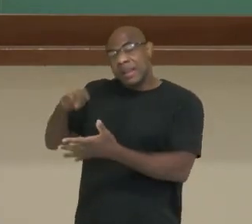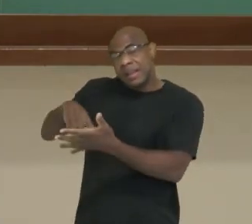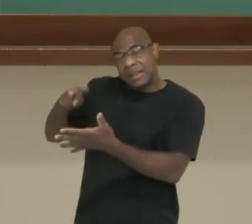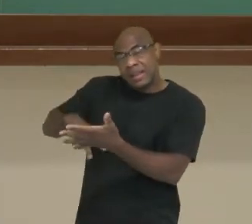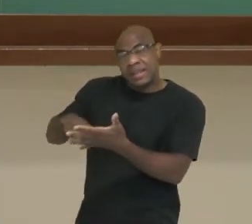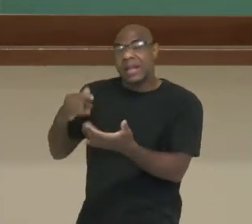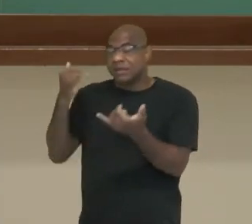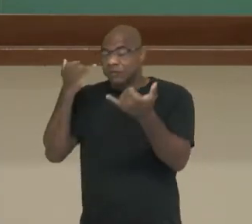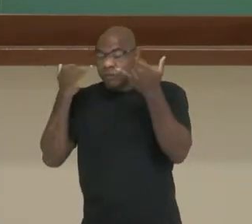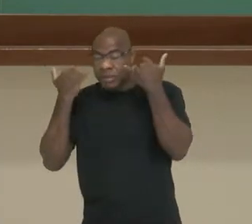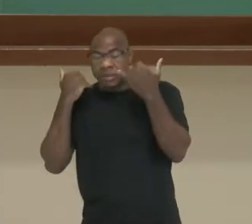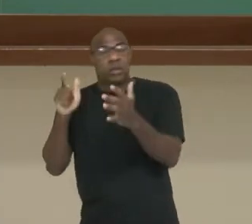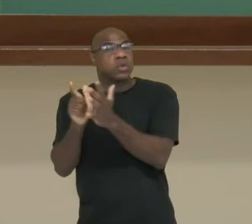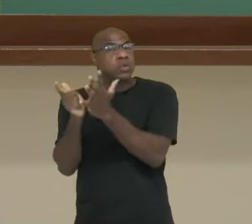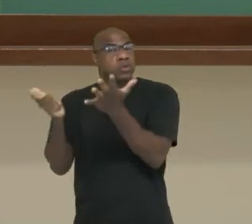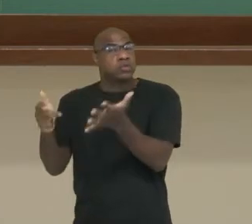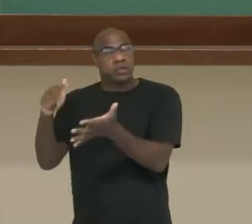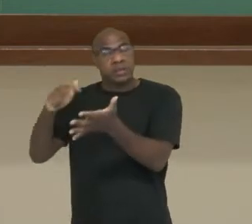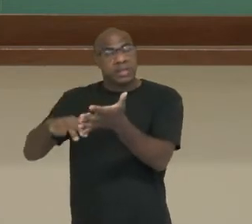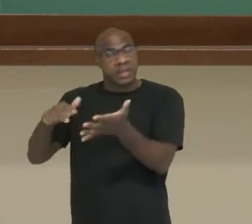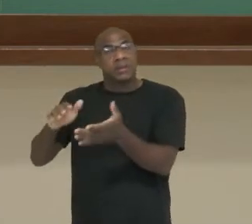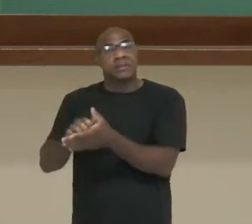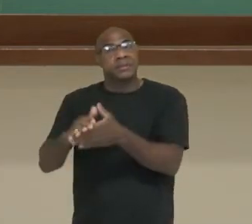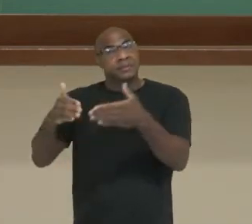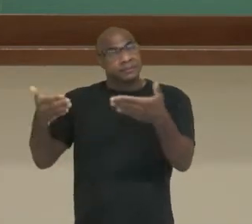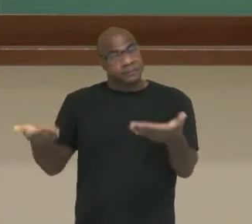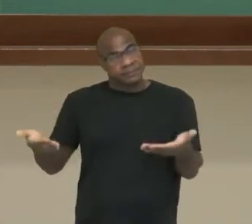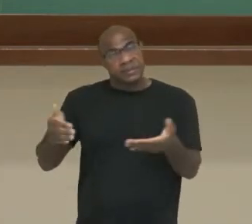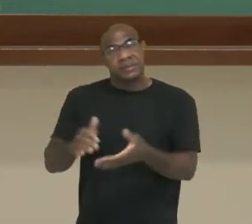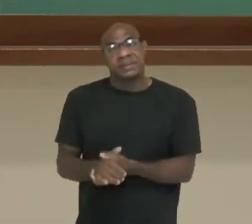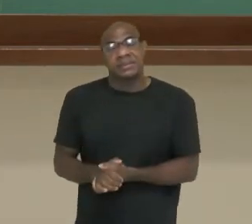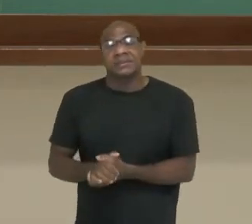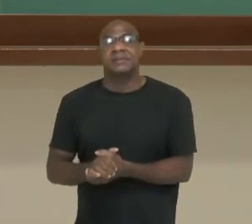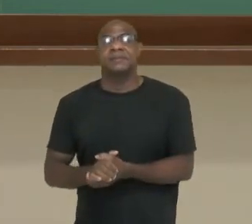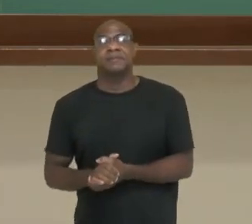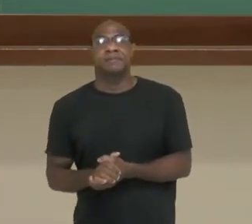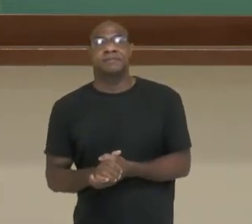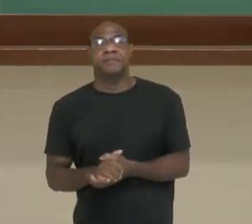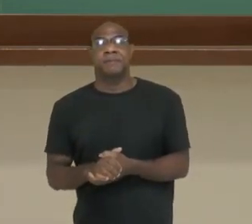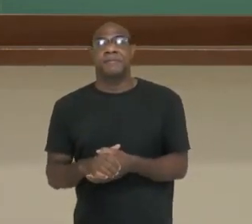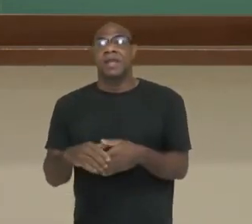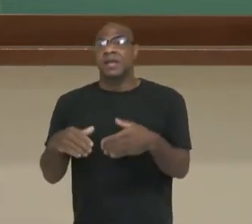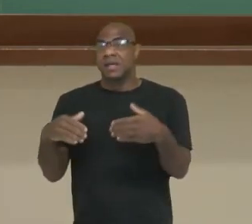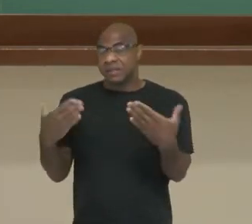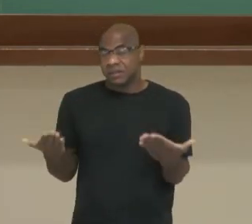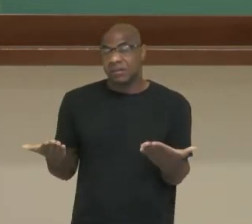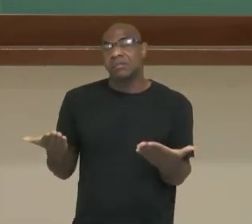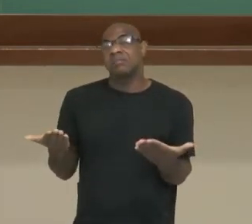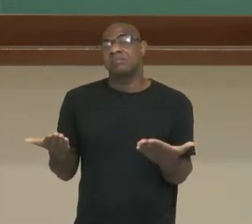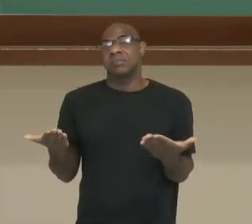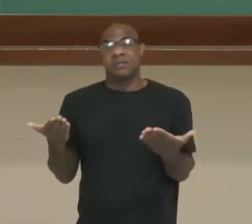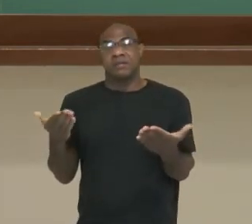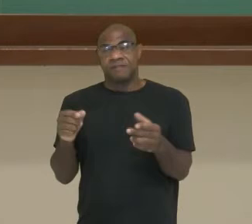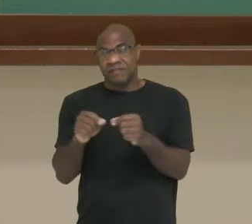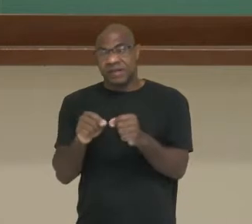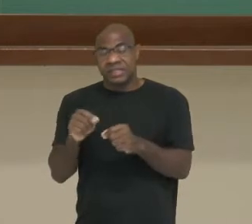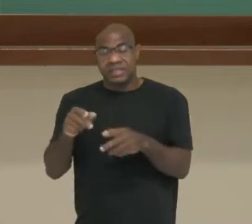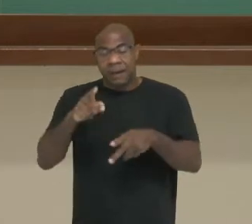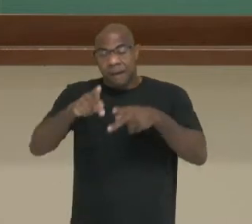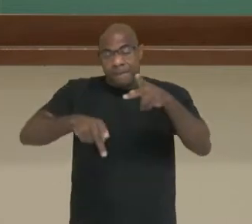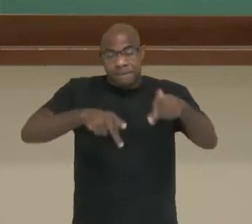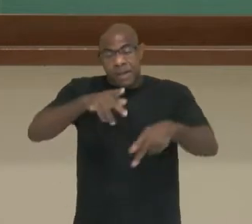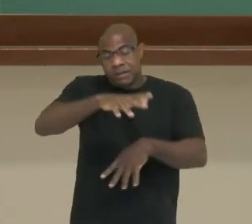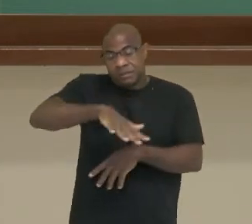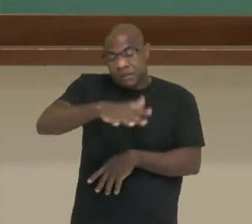aquelas entrelinhas, né, talvez que não tenham sido ditas ali naquele material impresso, né? Então, fazer com que o público